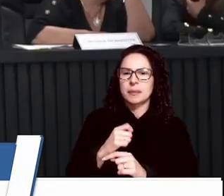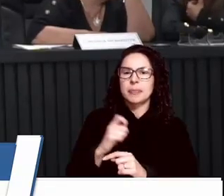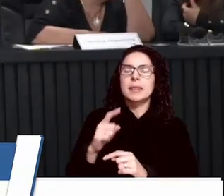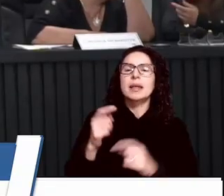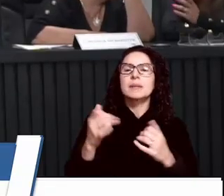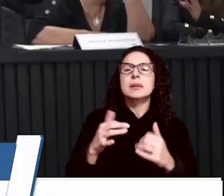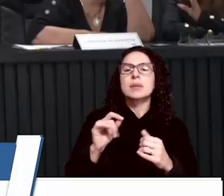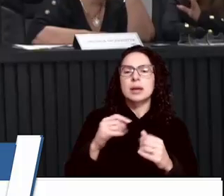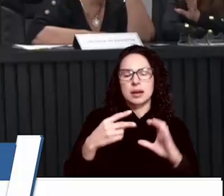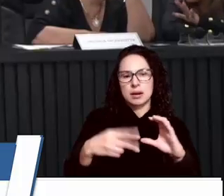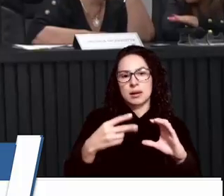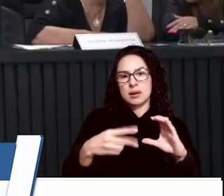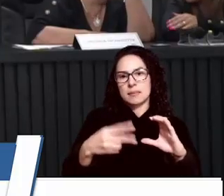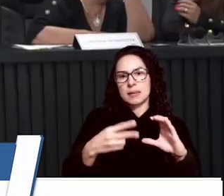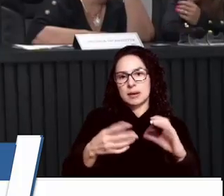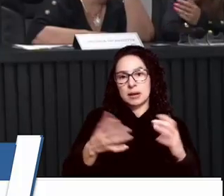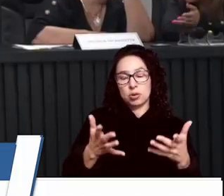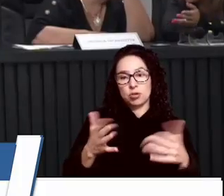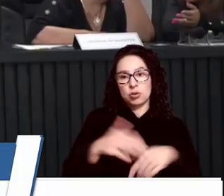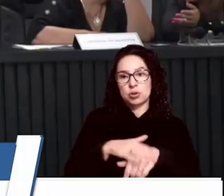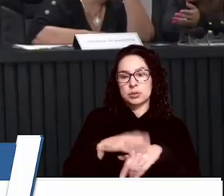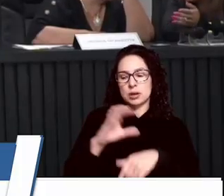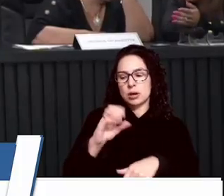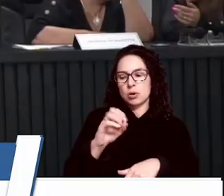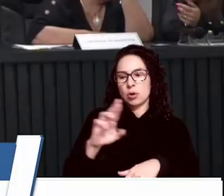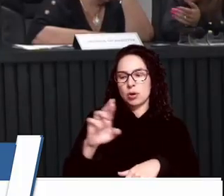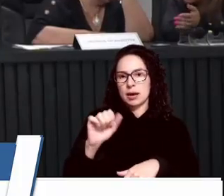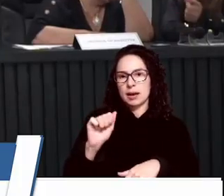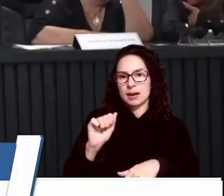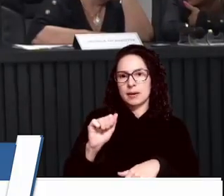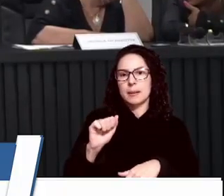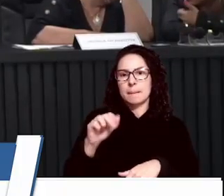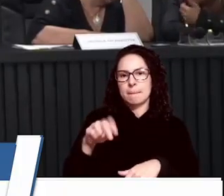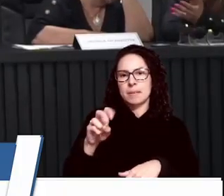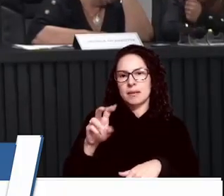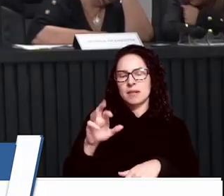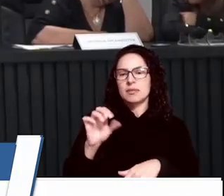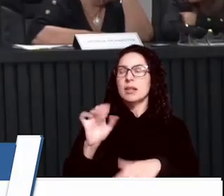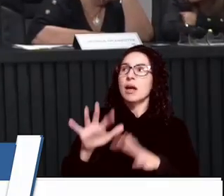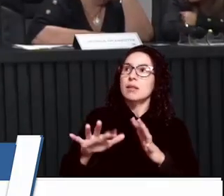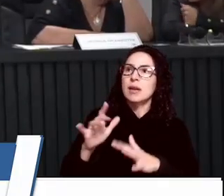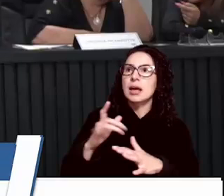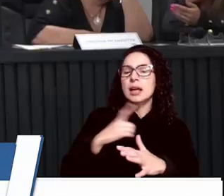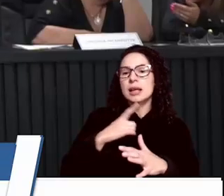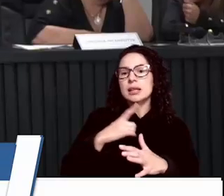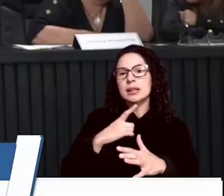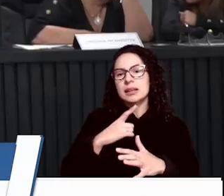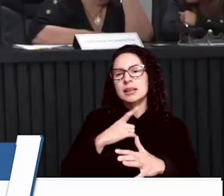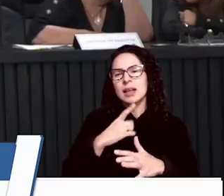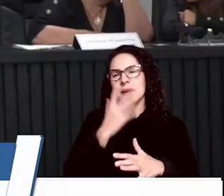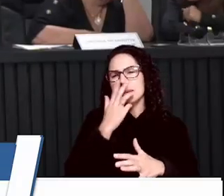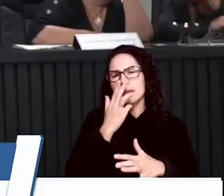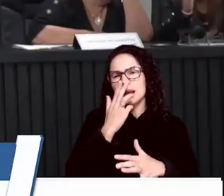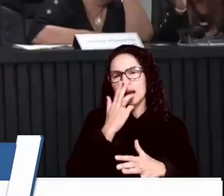e hoje, conversando com o Correia Neves na entrevista, às vezes nós temos a síndrome do vira-lata. Não